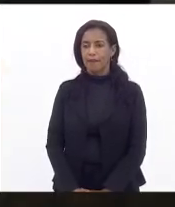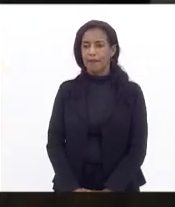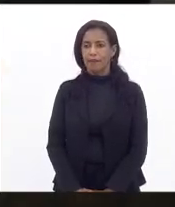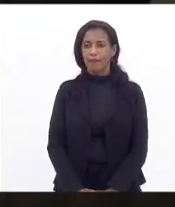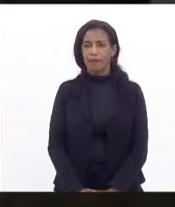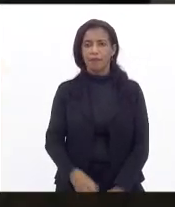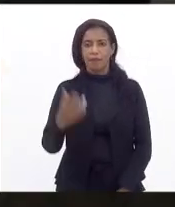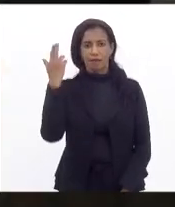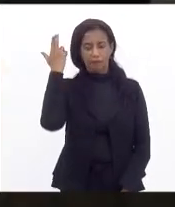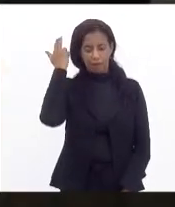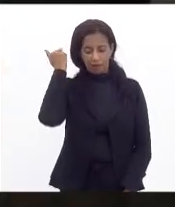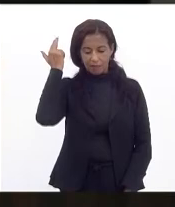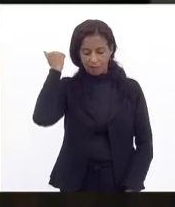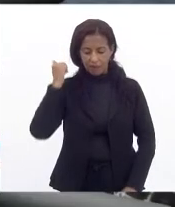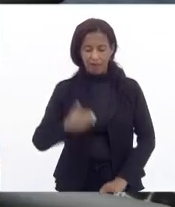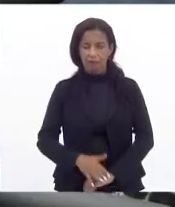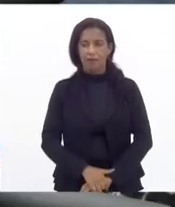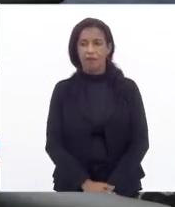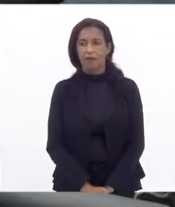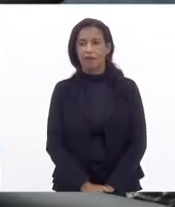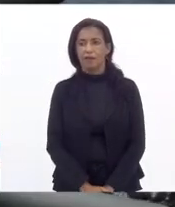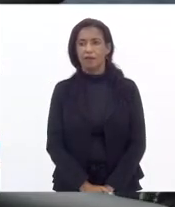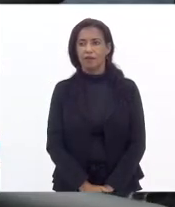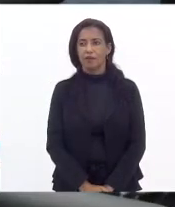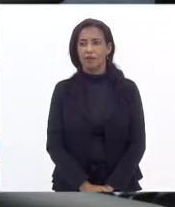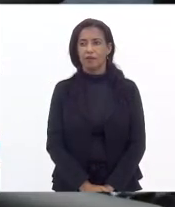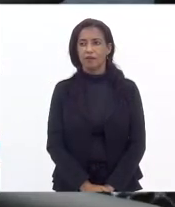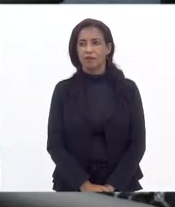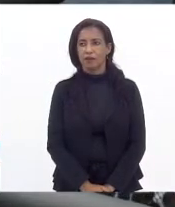Deputado Eliomar Coelho.